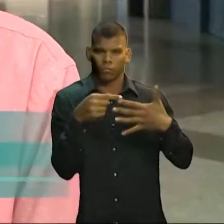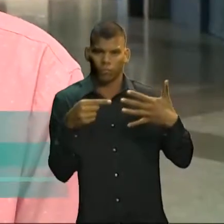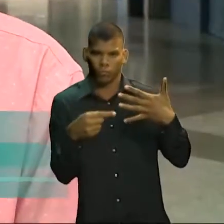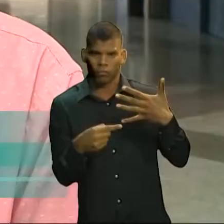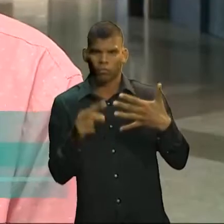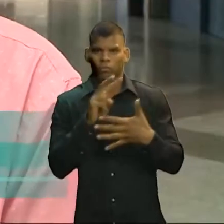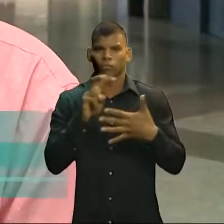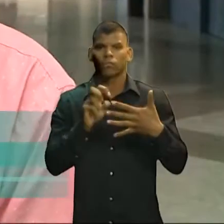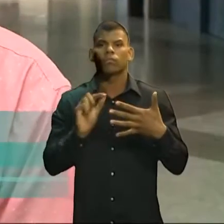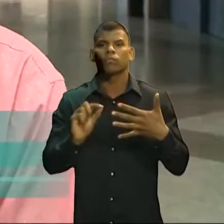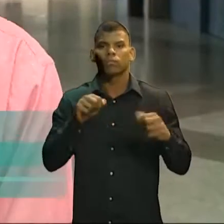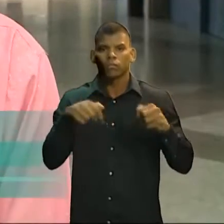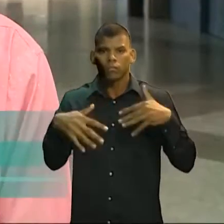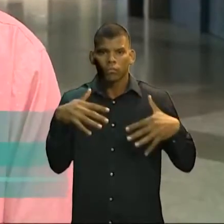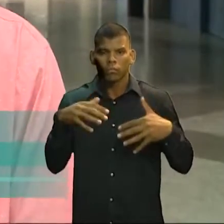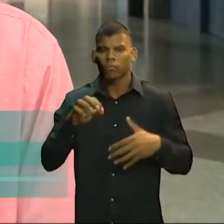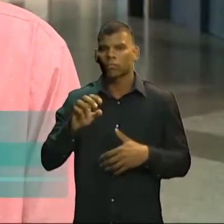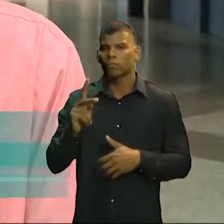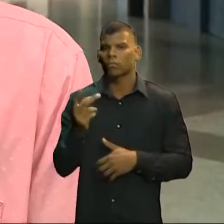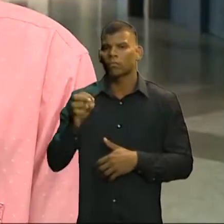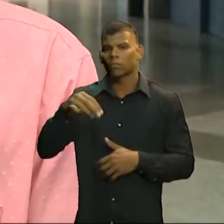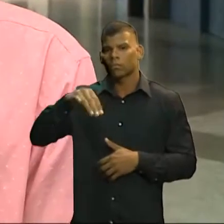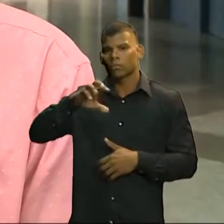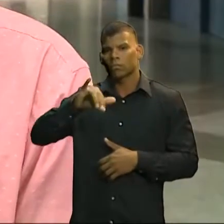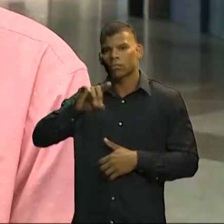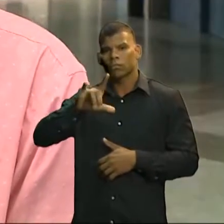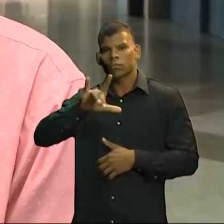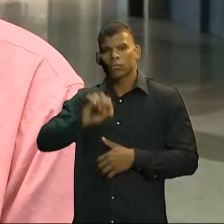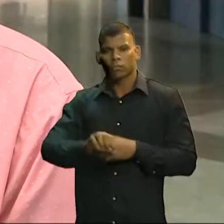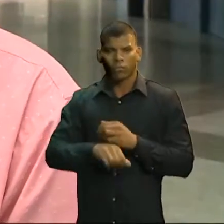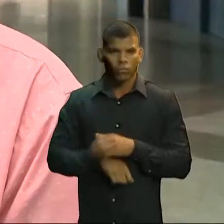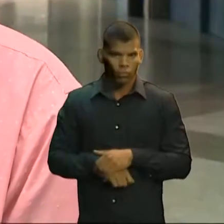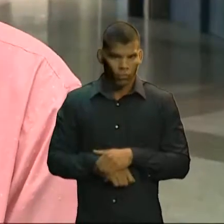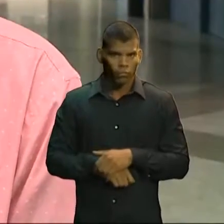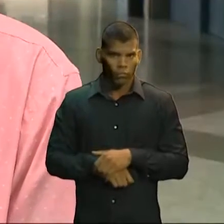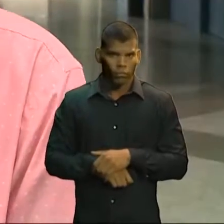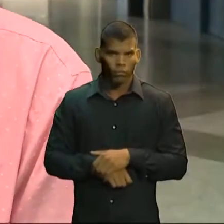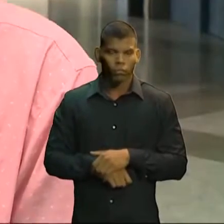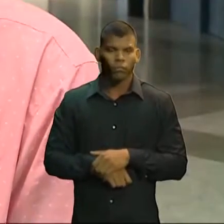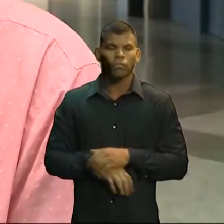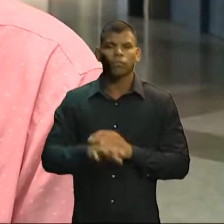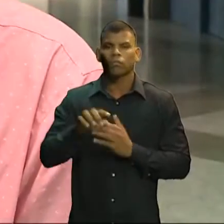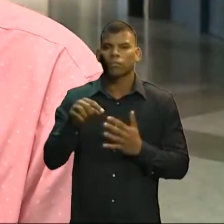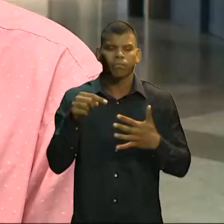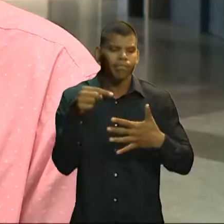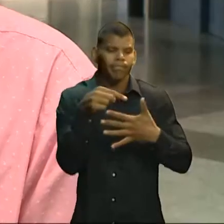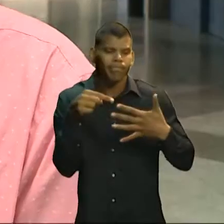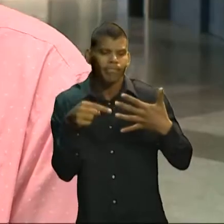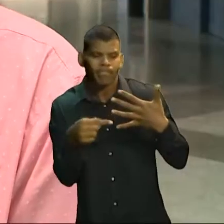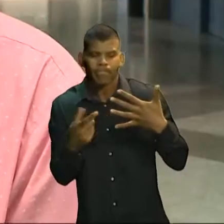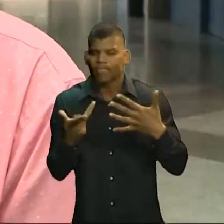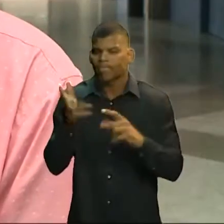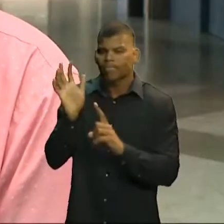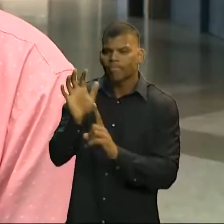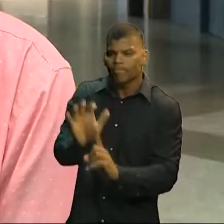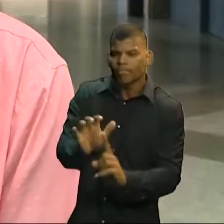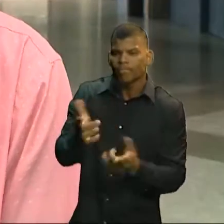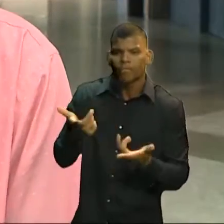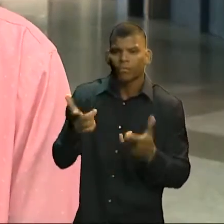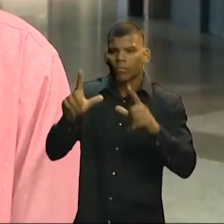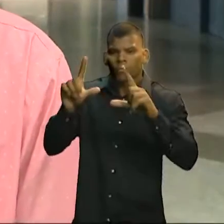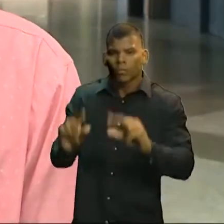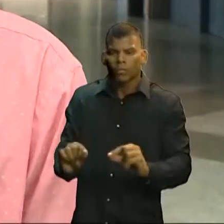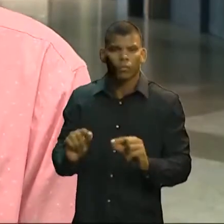sobre a dinâmica dos homicídios, para que a gente possa chegar à conclusão quais foram os vetores que mais contribuíram para a queda dos